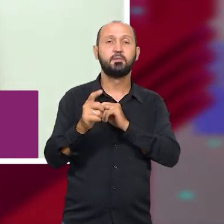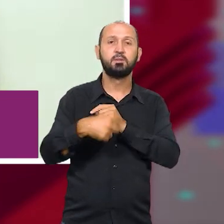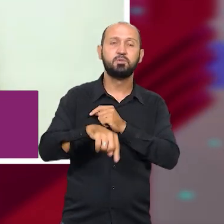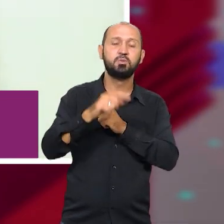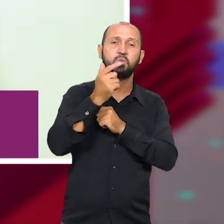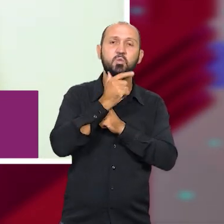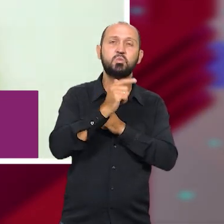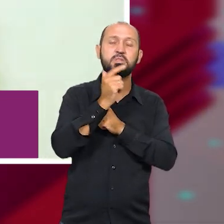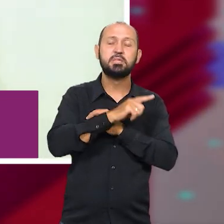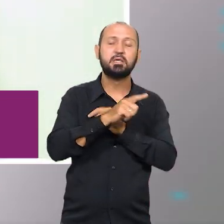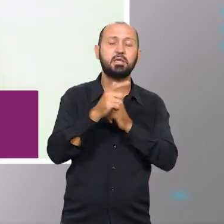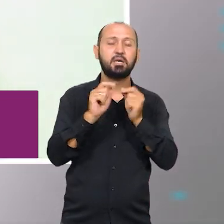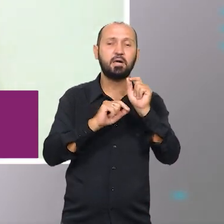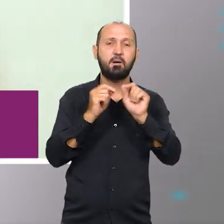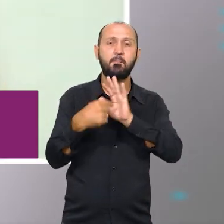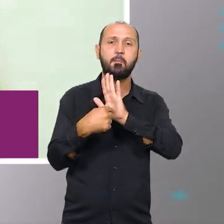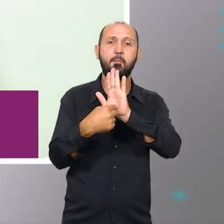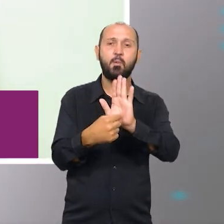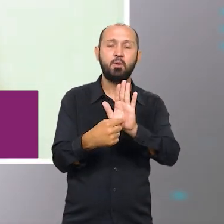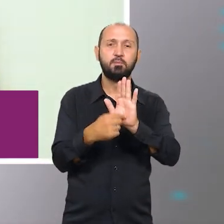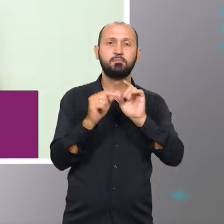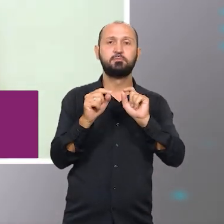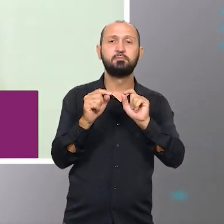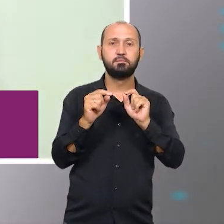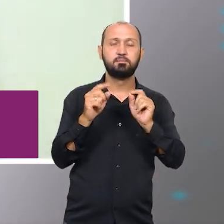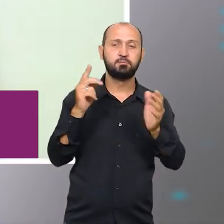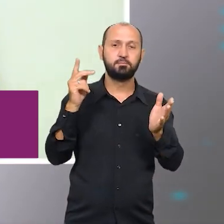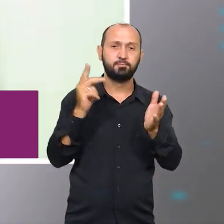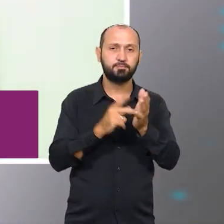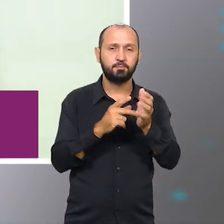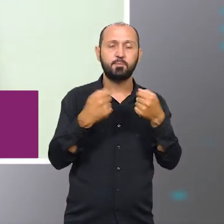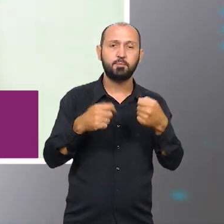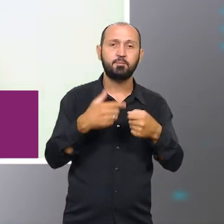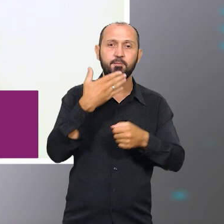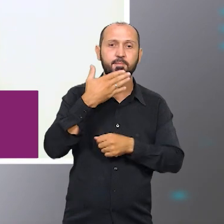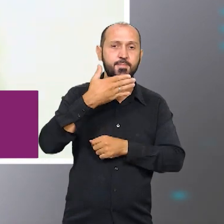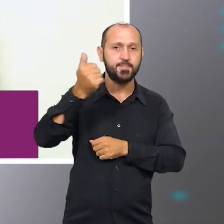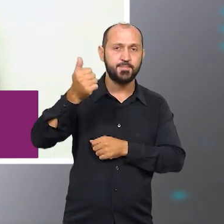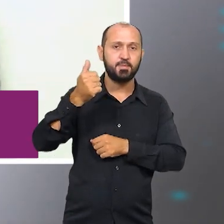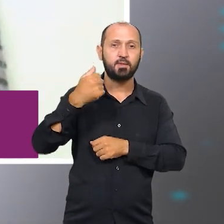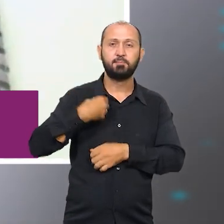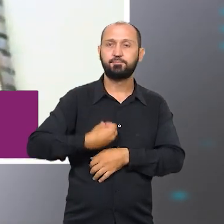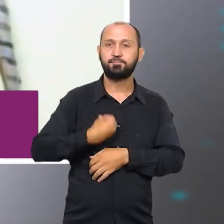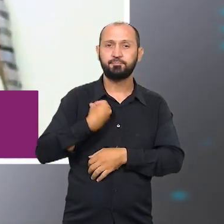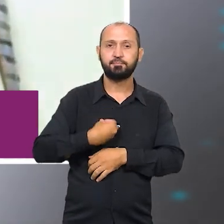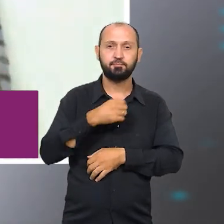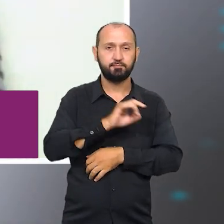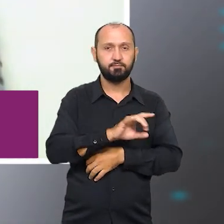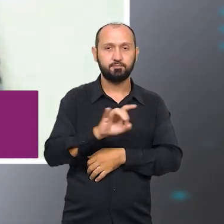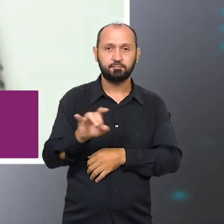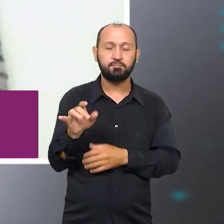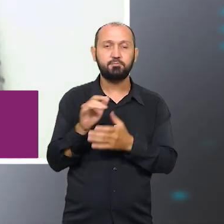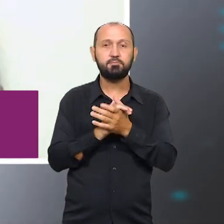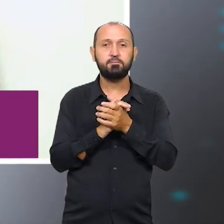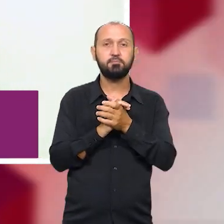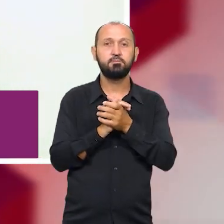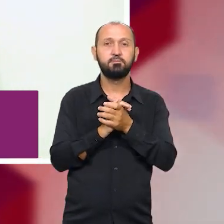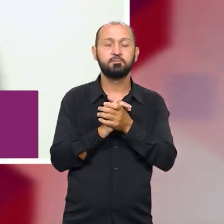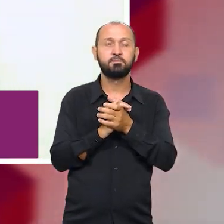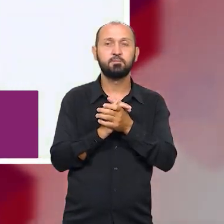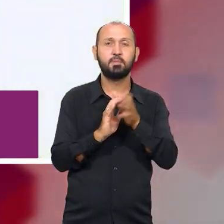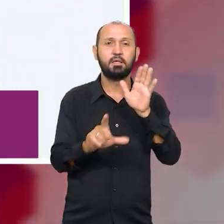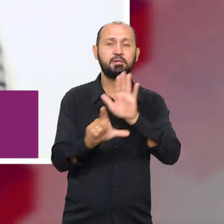possa mostrar o que realmente precisa para melhorar na vida dessas pessoas. E uma das últimas leis